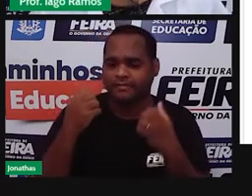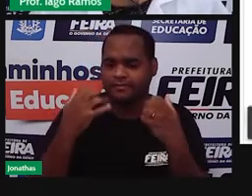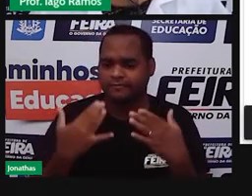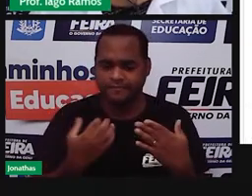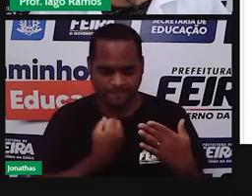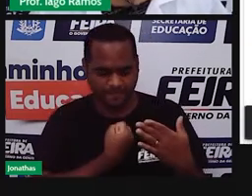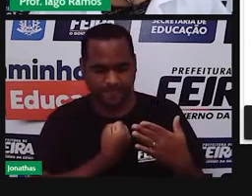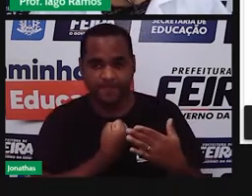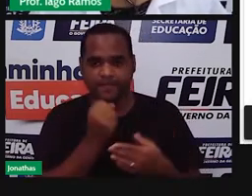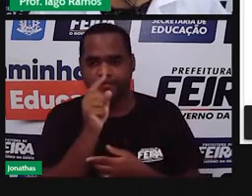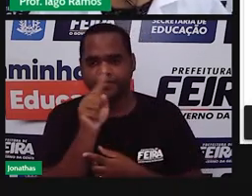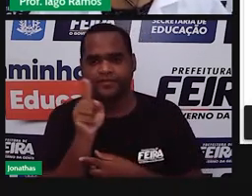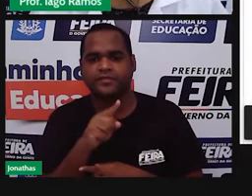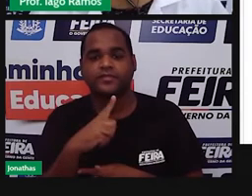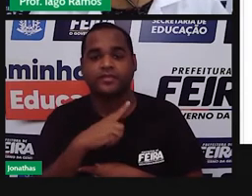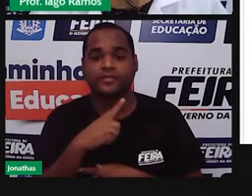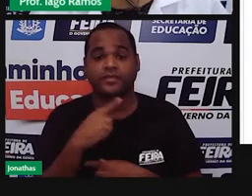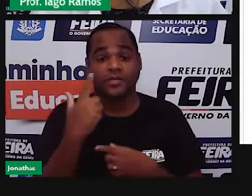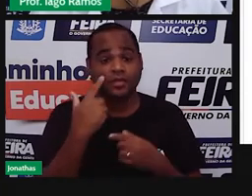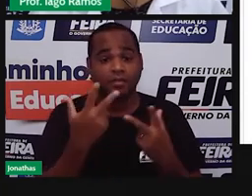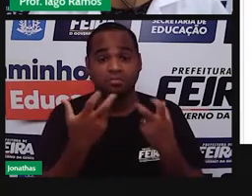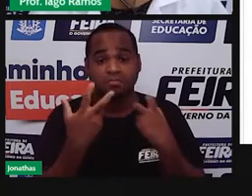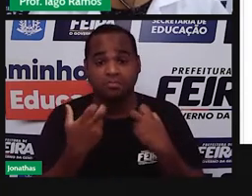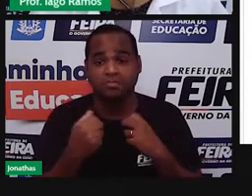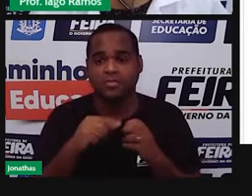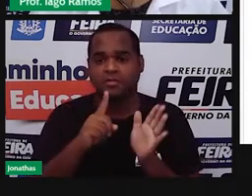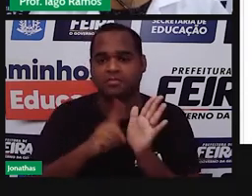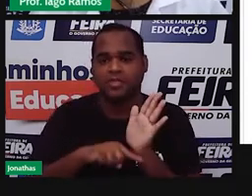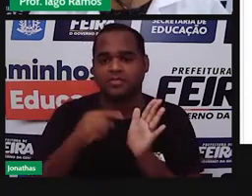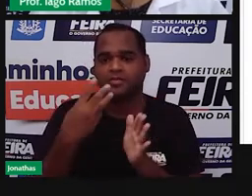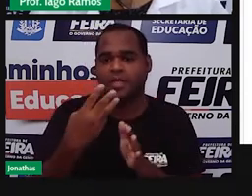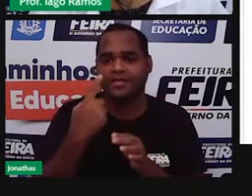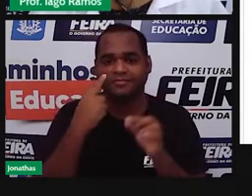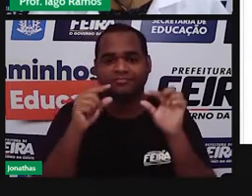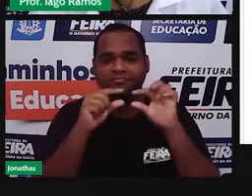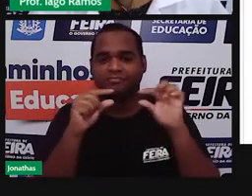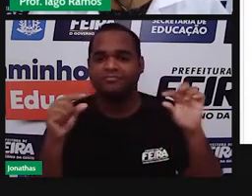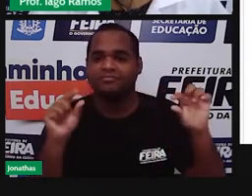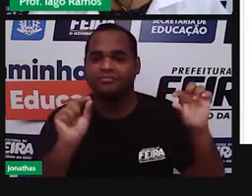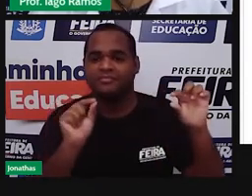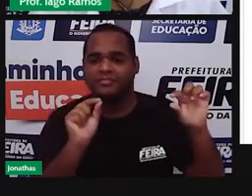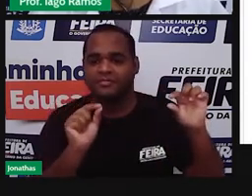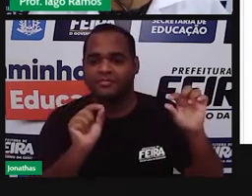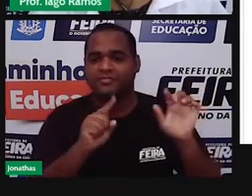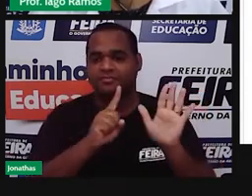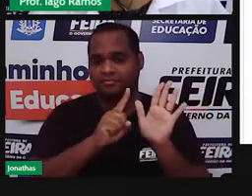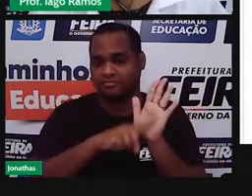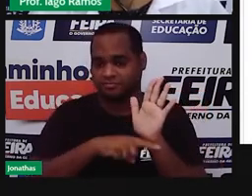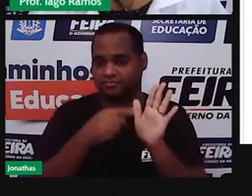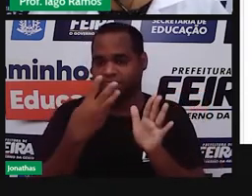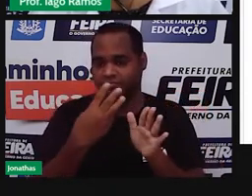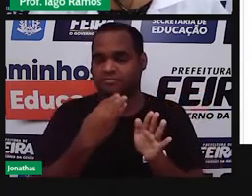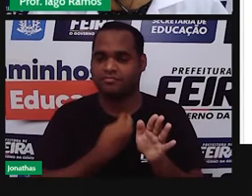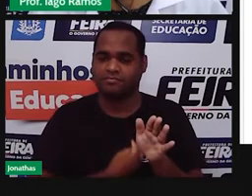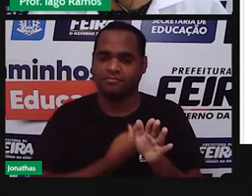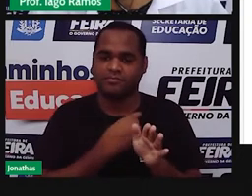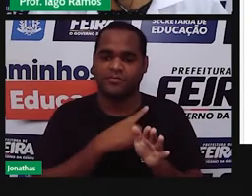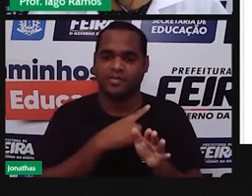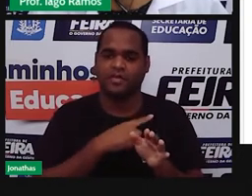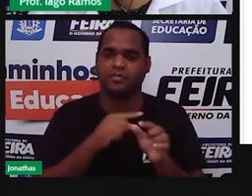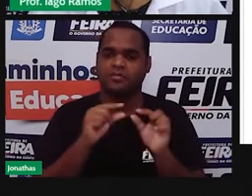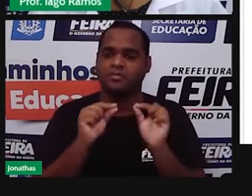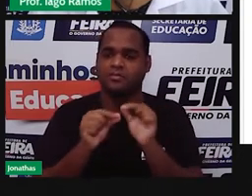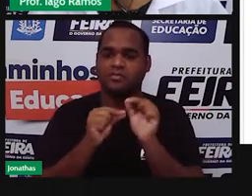Vamos aqui na reta numérica, achar o menos 3. Onde é que está o menos 3? O menos 3 está aqui, ó. Vou